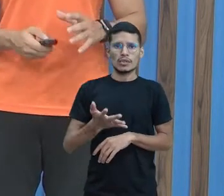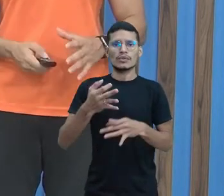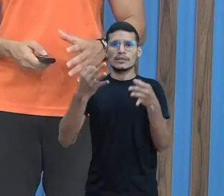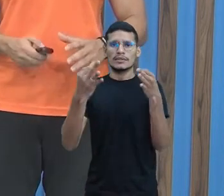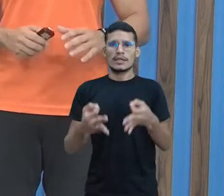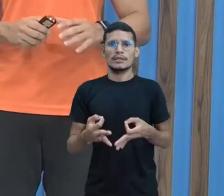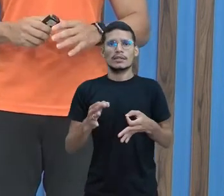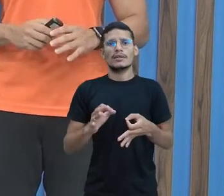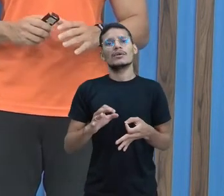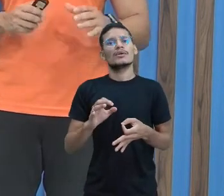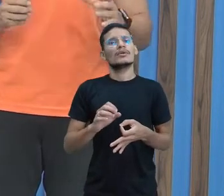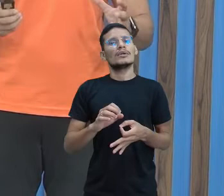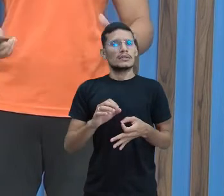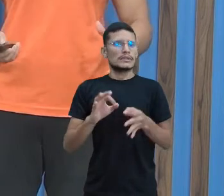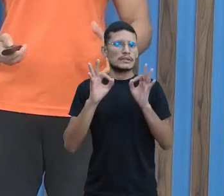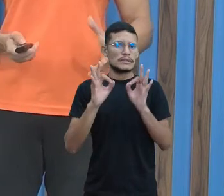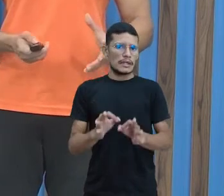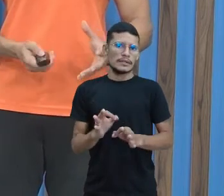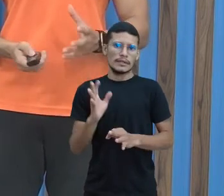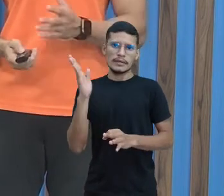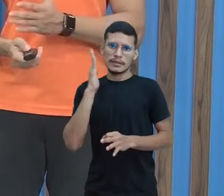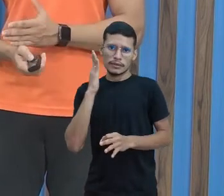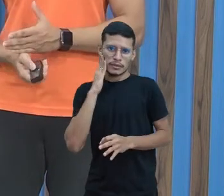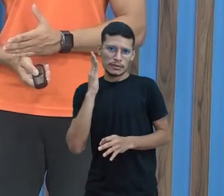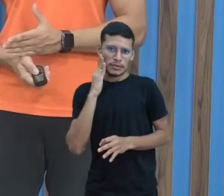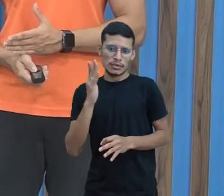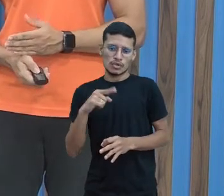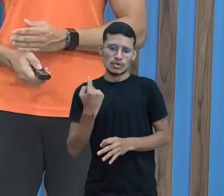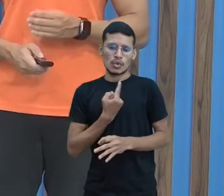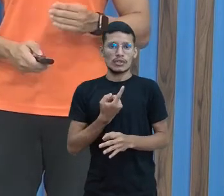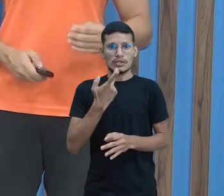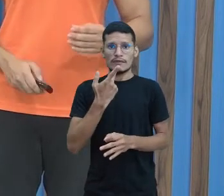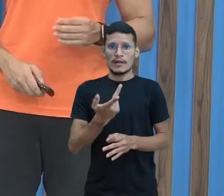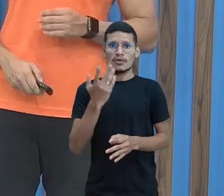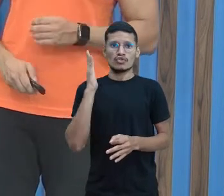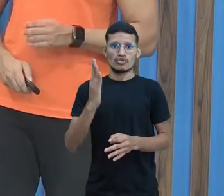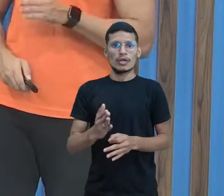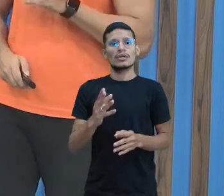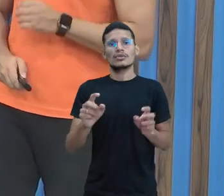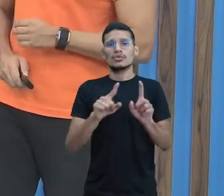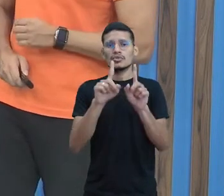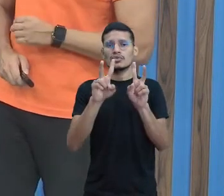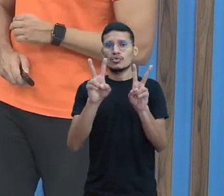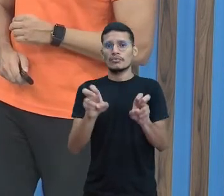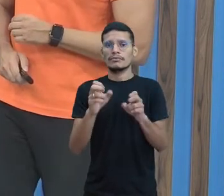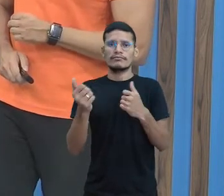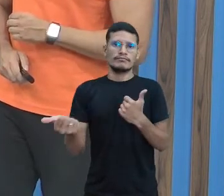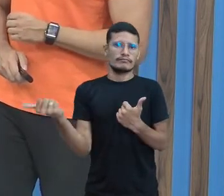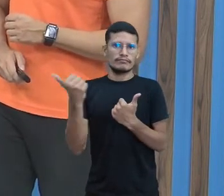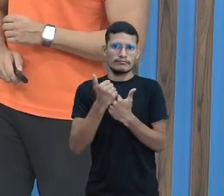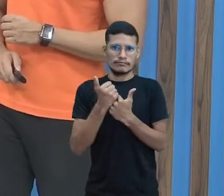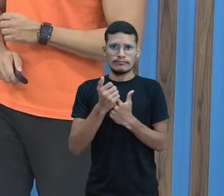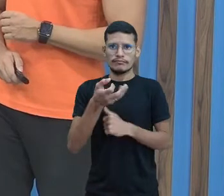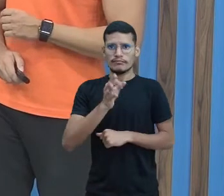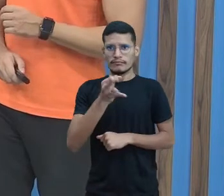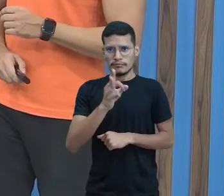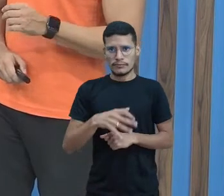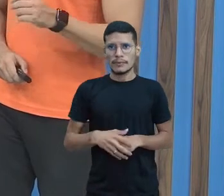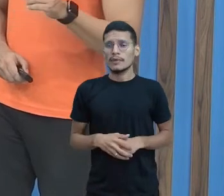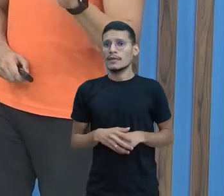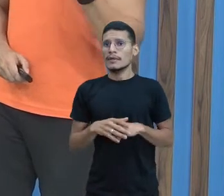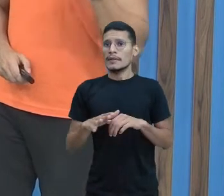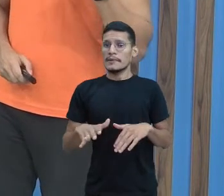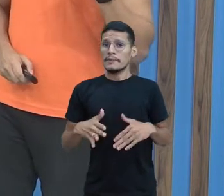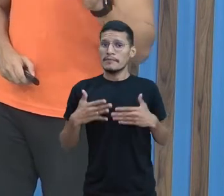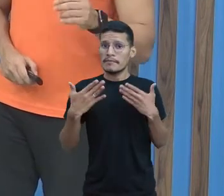está correta, se está tudo certinho com a solução que a gente fez pelo método da substituição, certo?